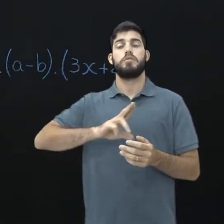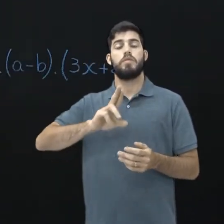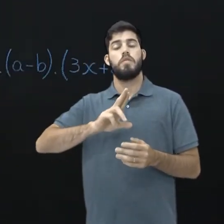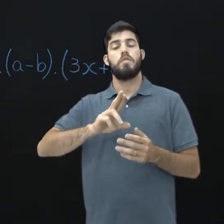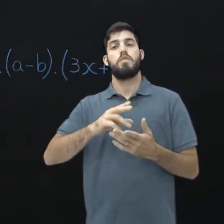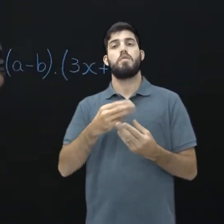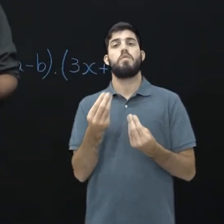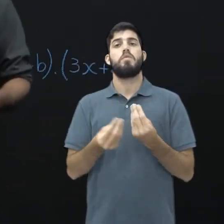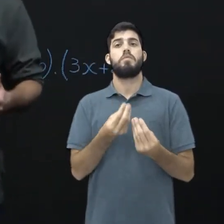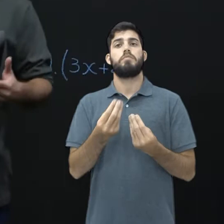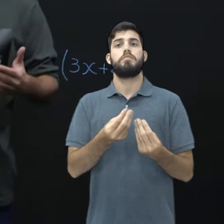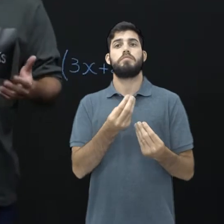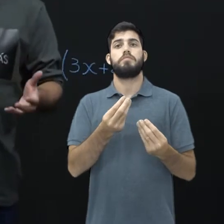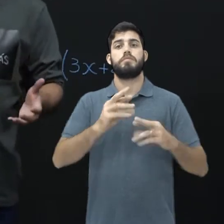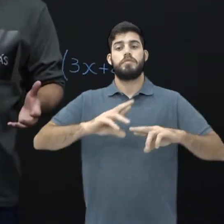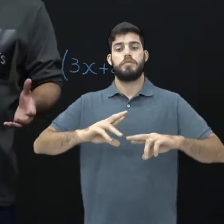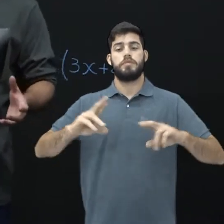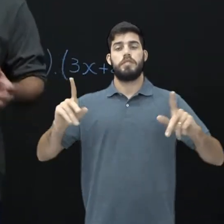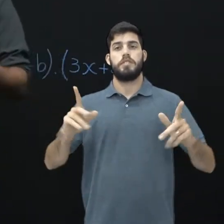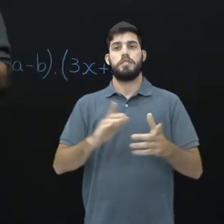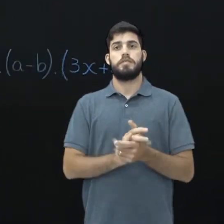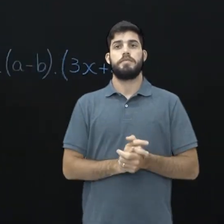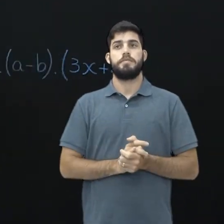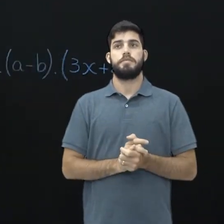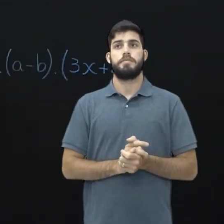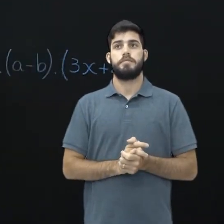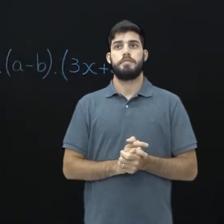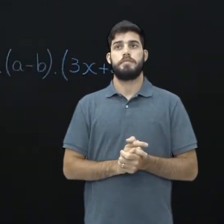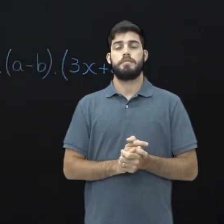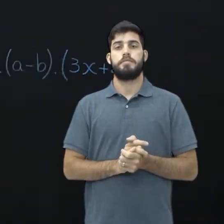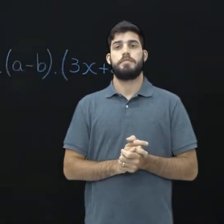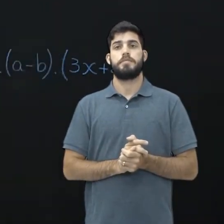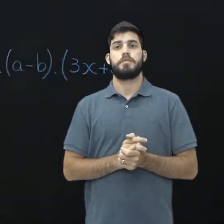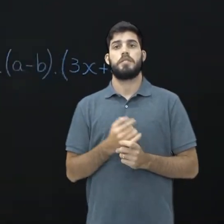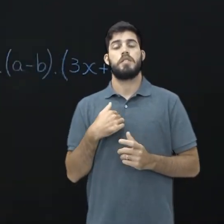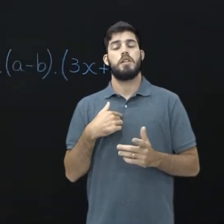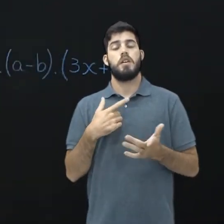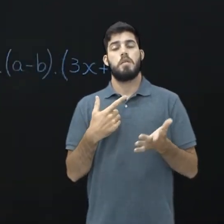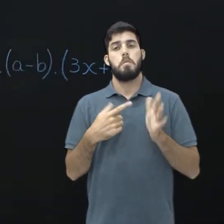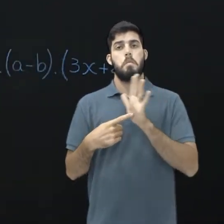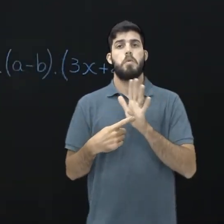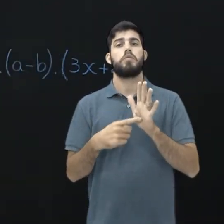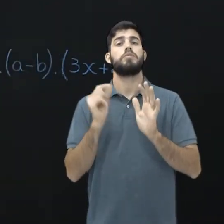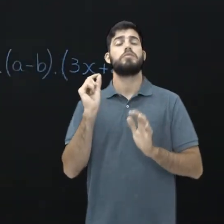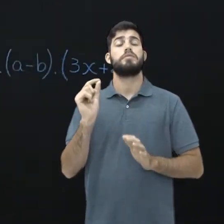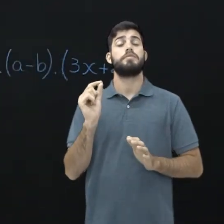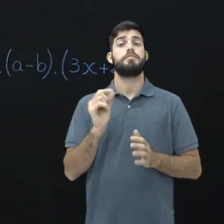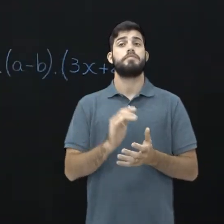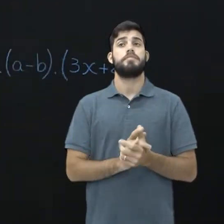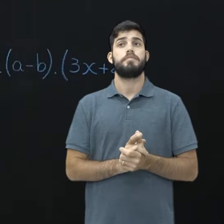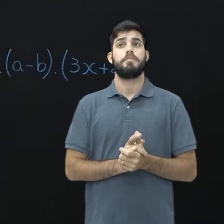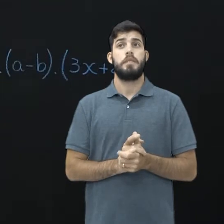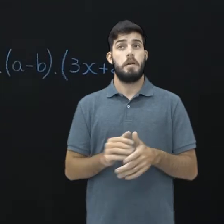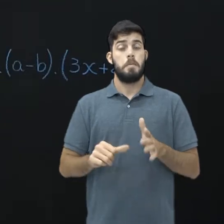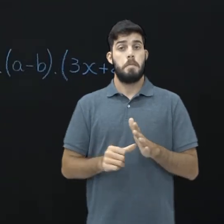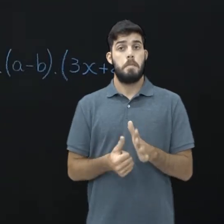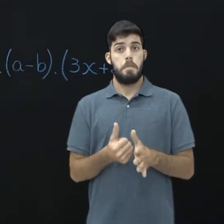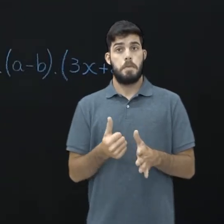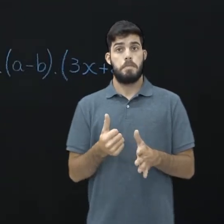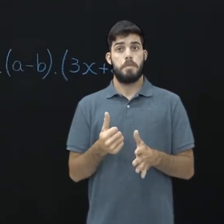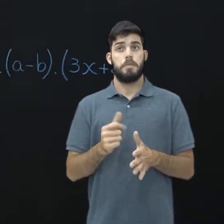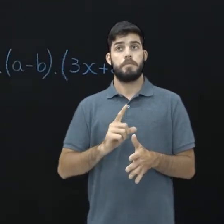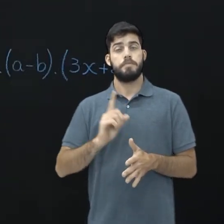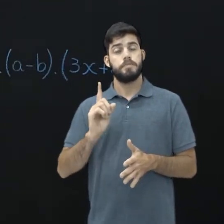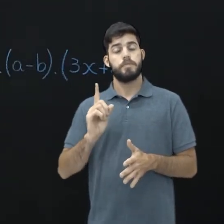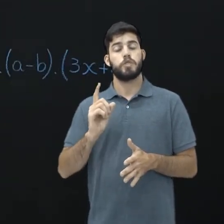a fatoração da diferença de 2 quadrados, onde ela me diz o seguinte: primeiro, nós temos que pegar esses